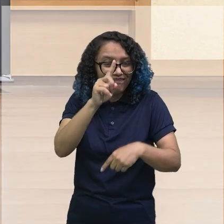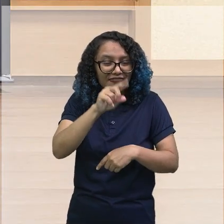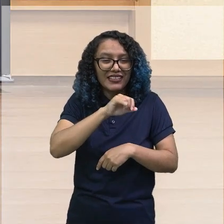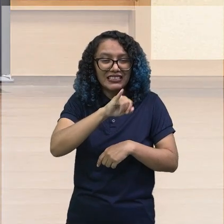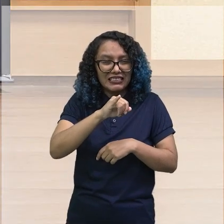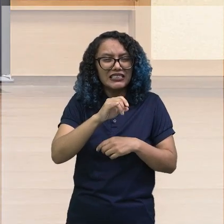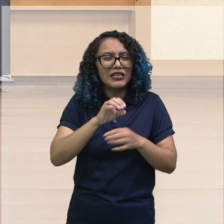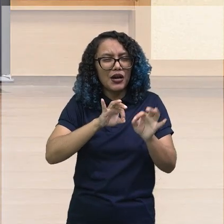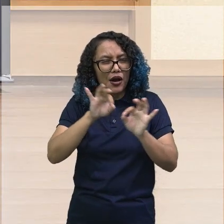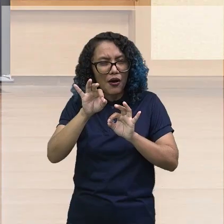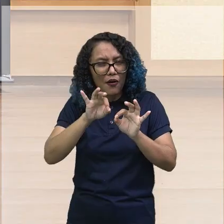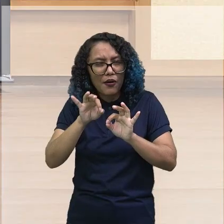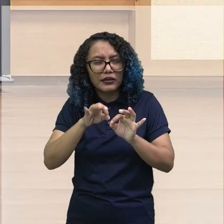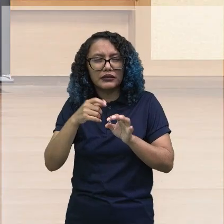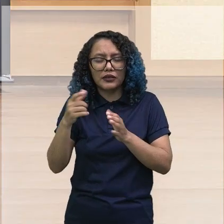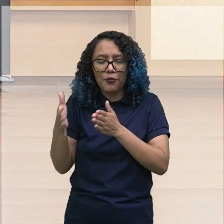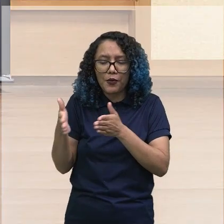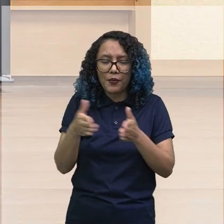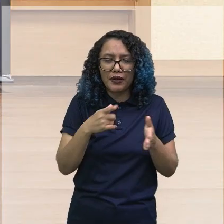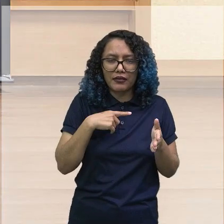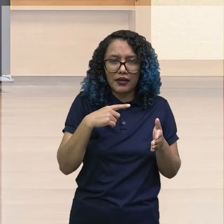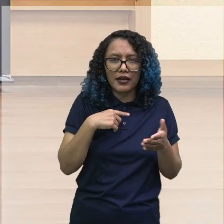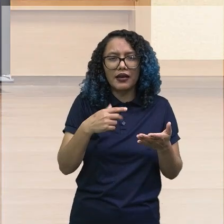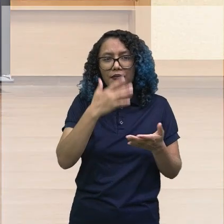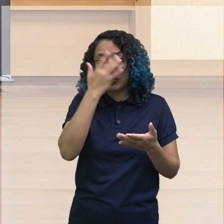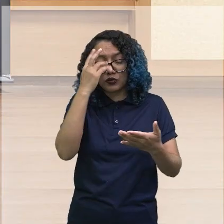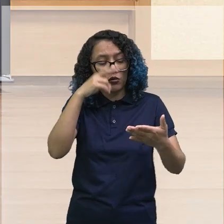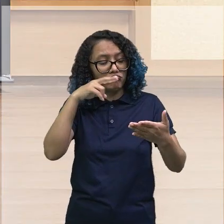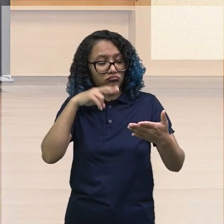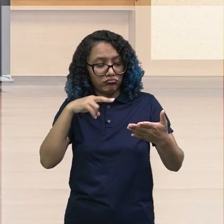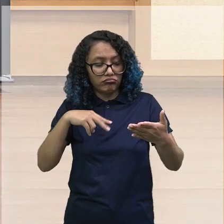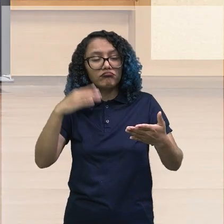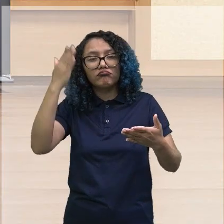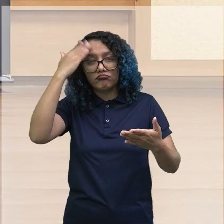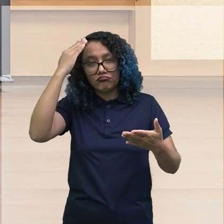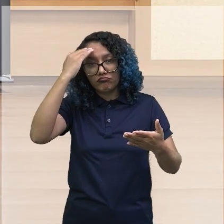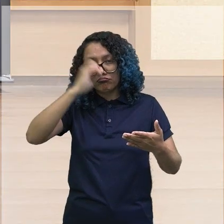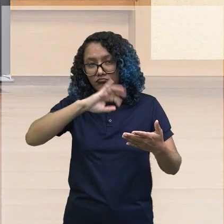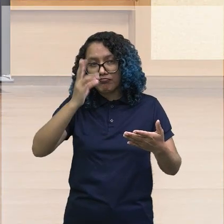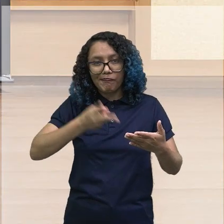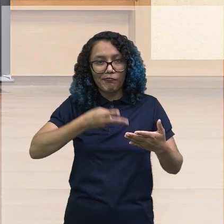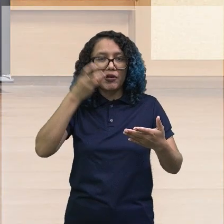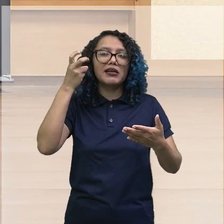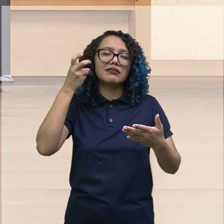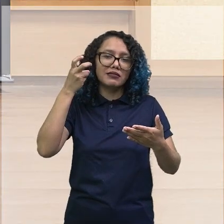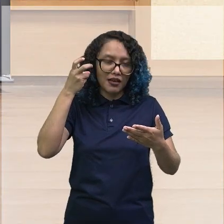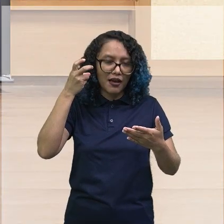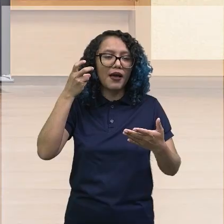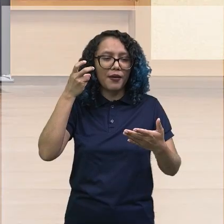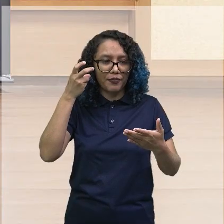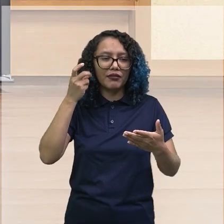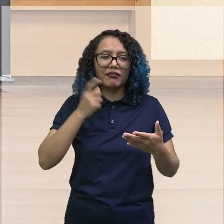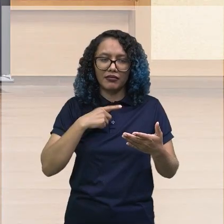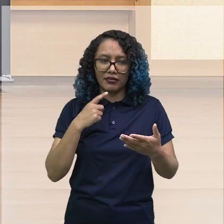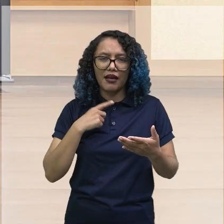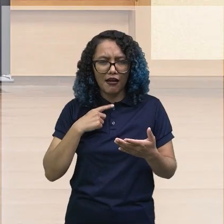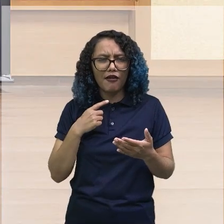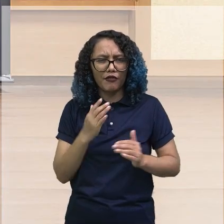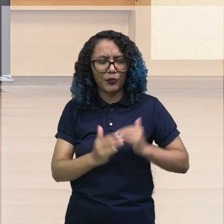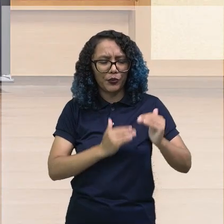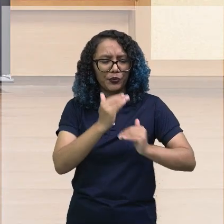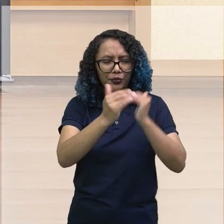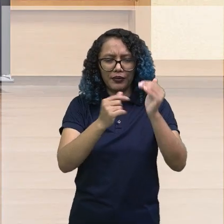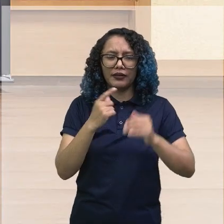segue essa ordem, quem for ler vai, né, notar imediatamente que houve uma evolução